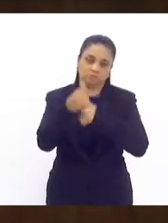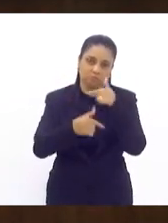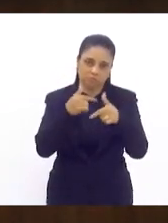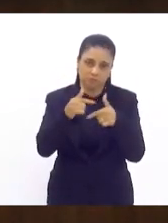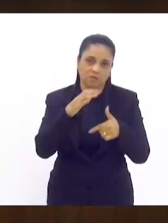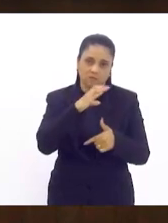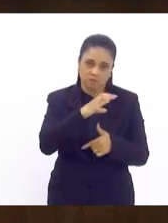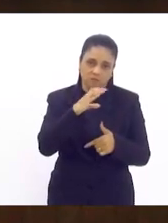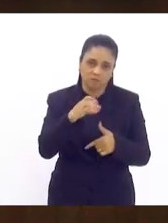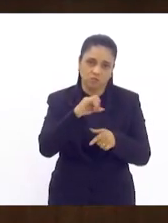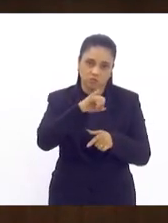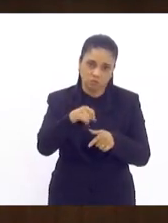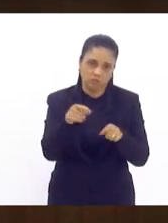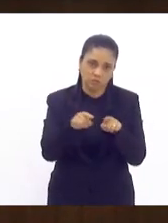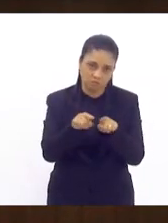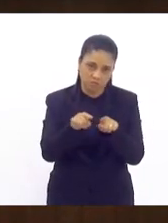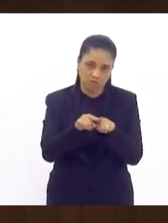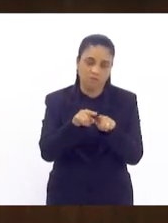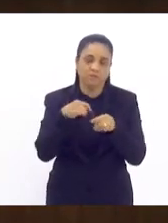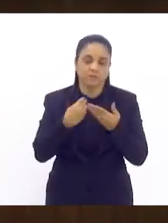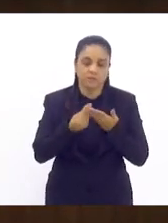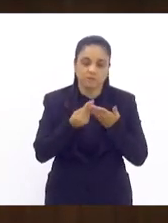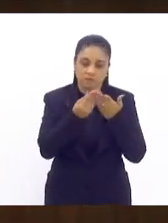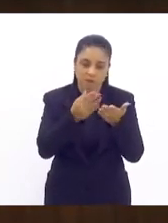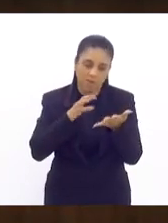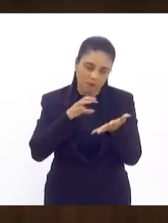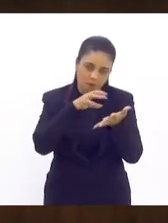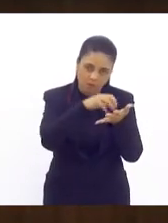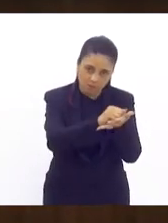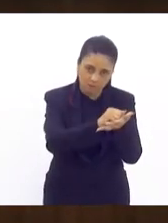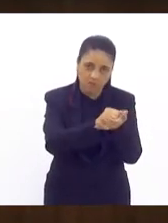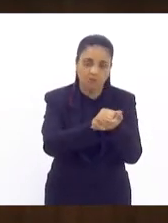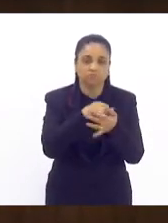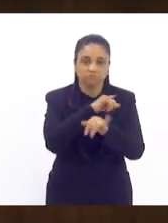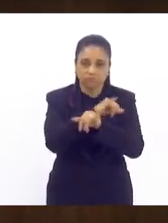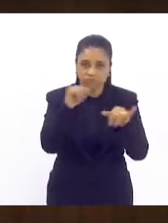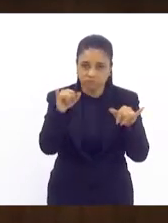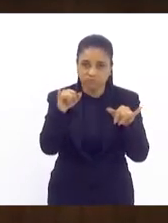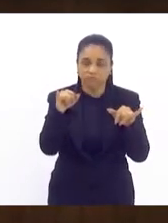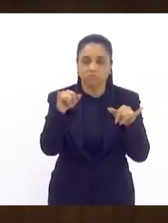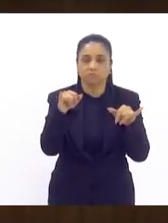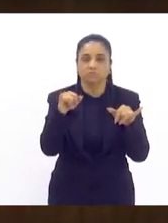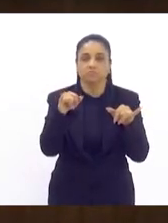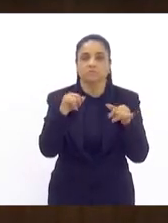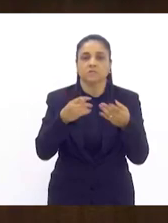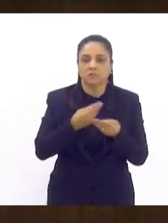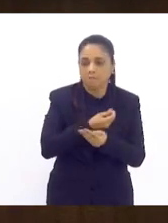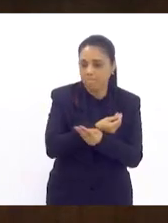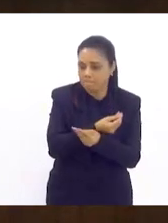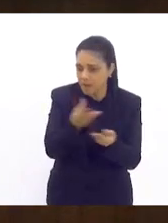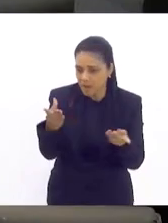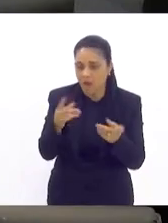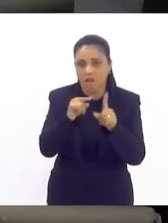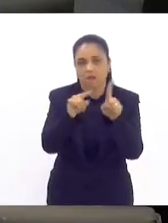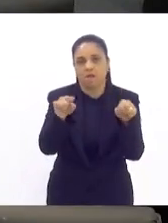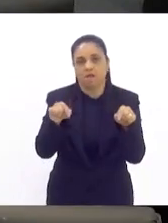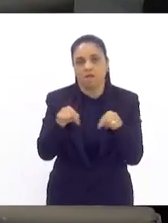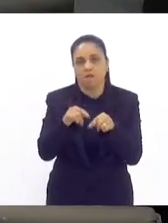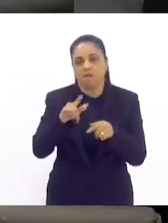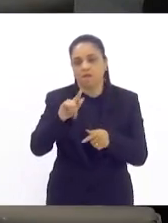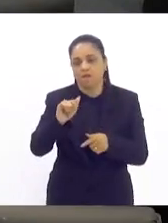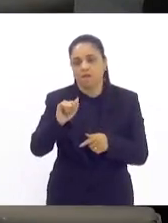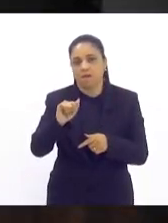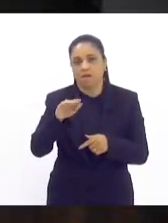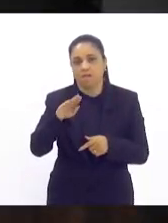eu vou entregar as mãos de uma excelência pra gente registrar e anunciar pra gente ter mais Cole que vai chegar em todos os gabinetes obrigado eu Eu